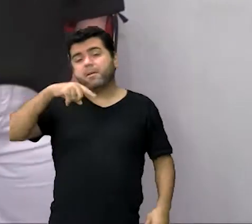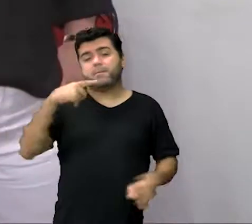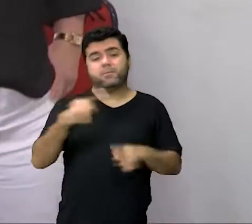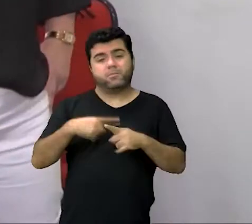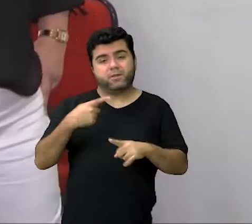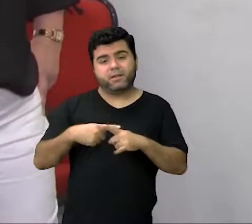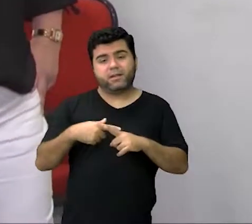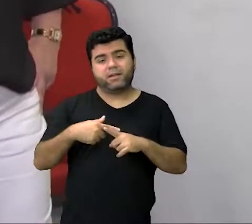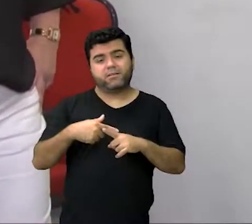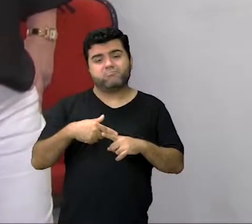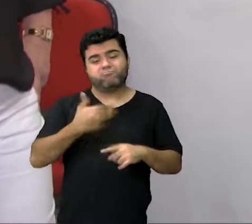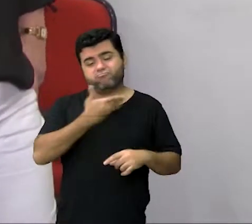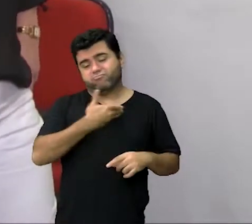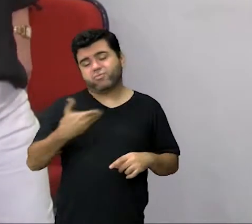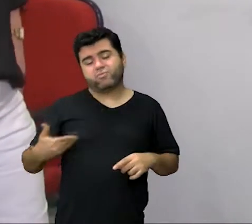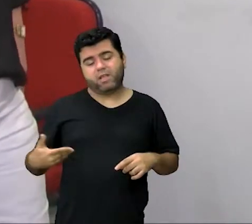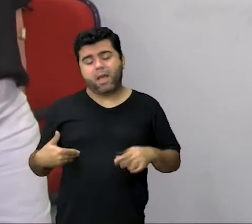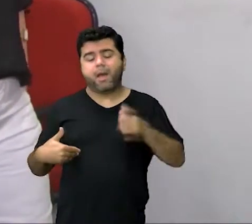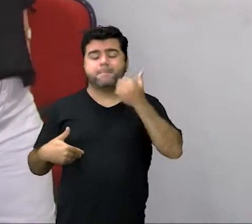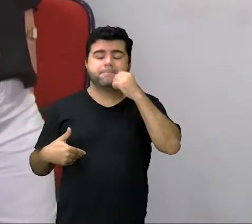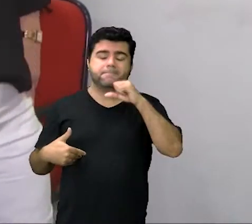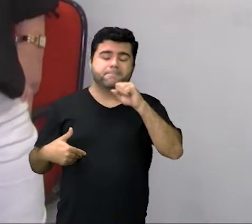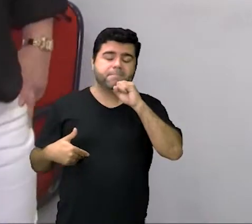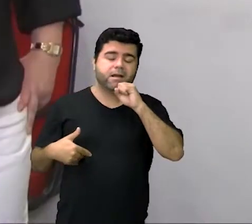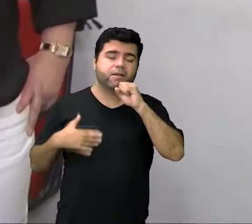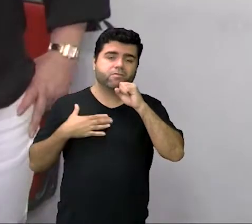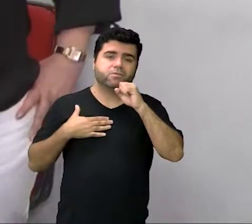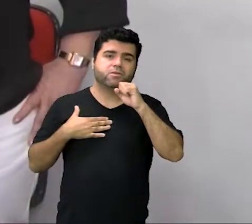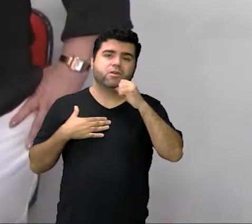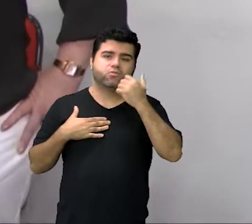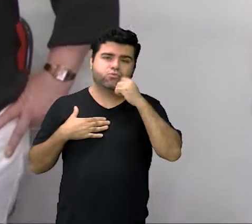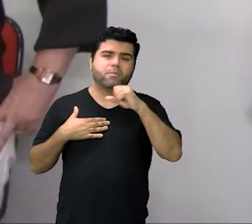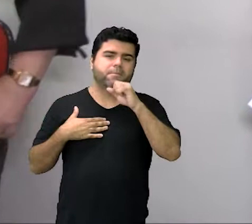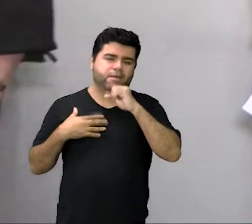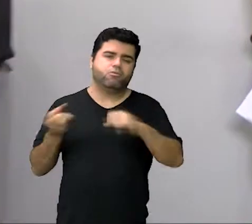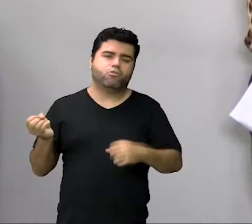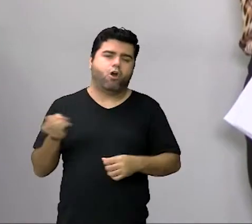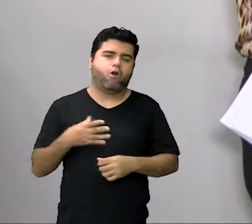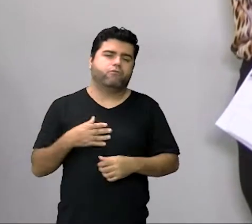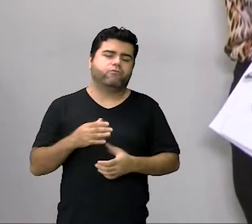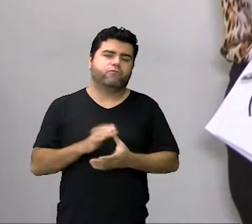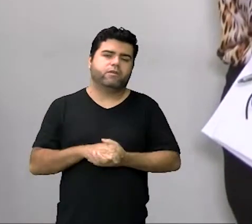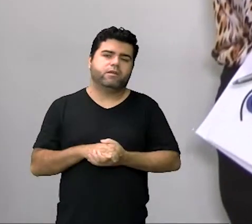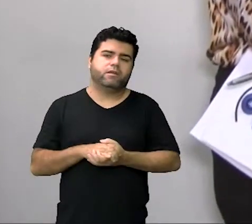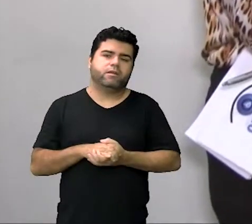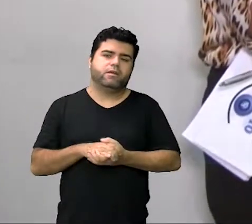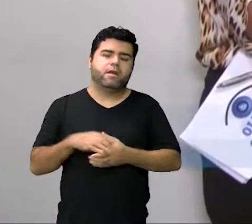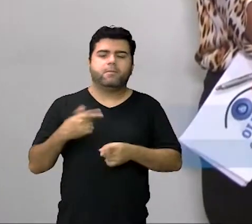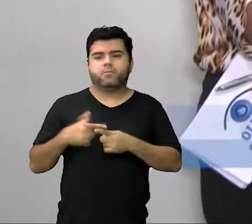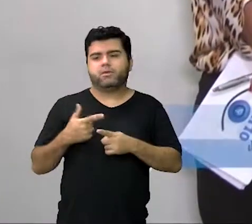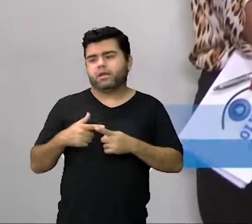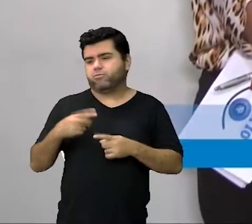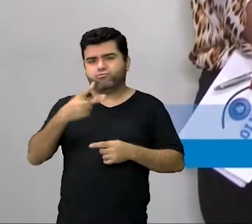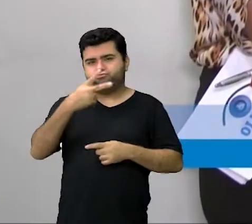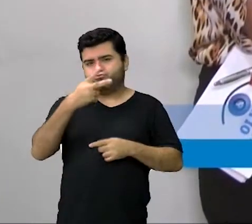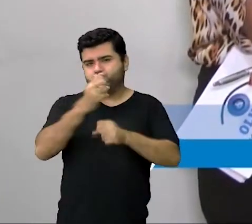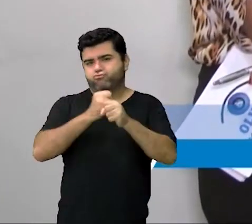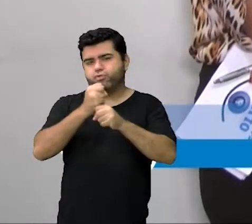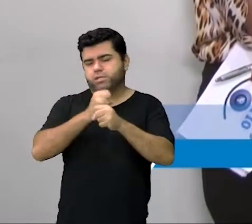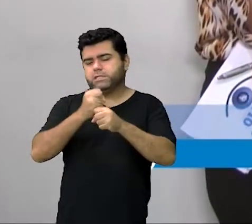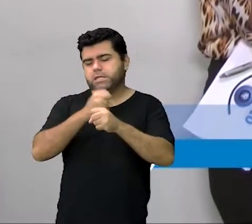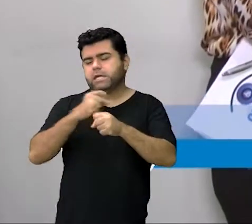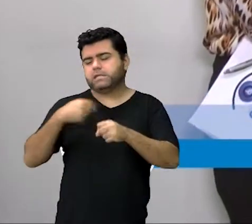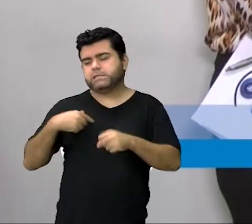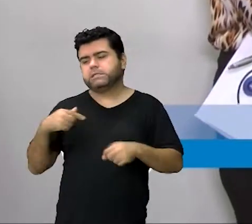pública, como mãe, uma mãe, eu costumo dizer que eu sou uma mãe nova, né? Porque só apenas 2 anos ele